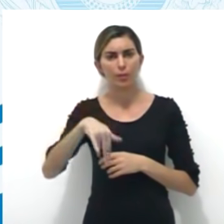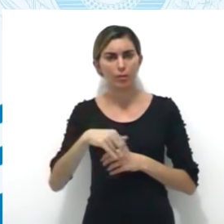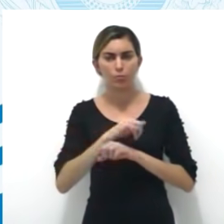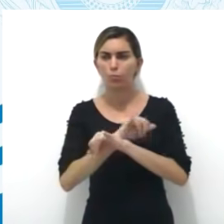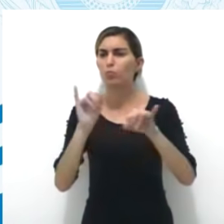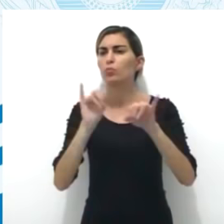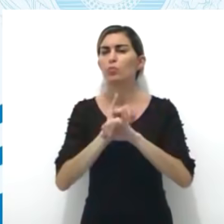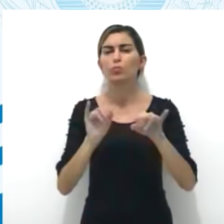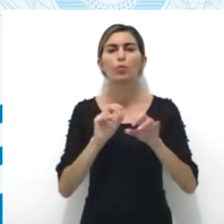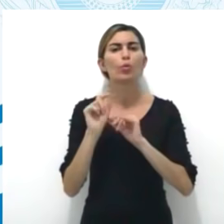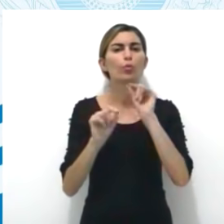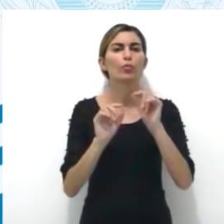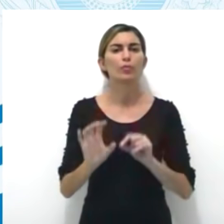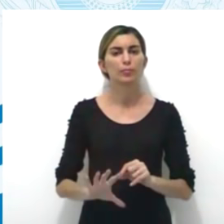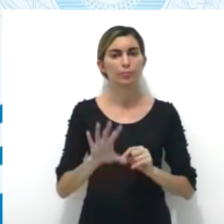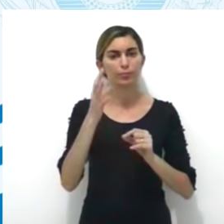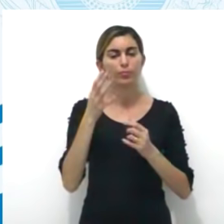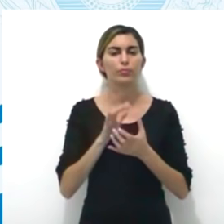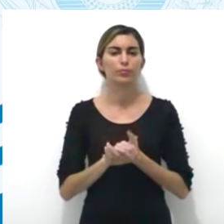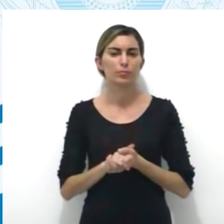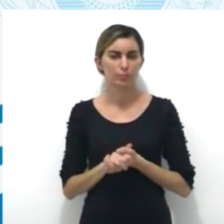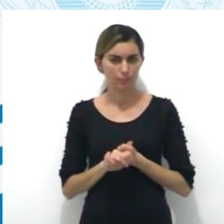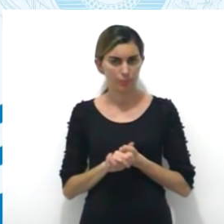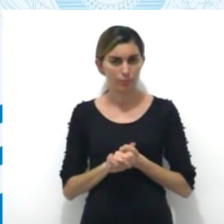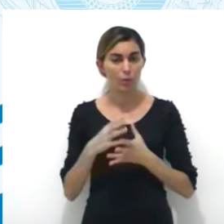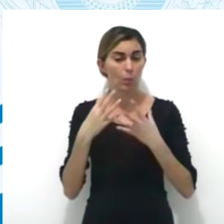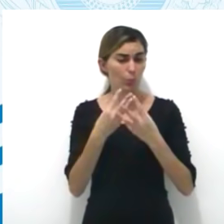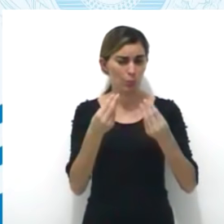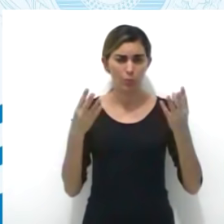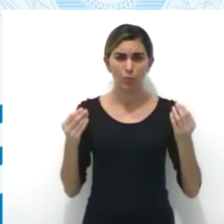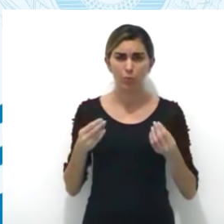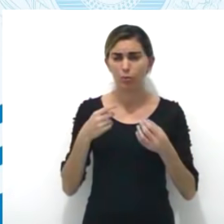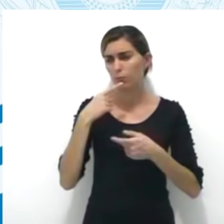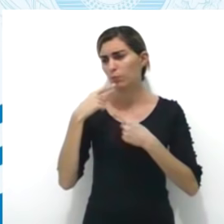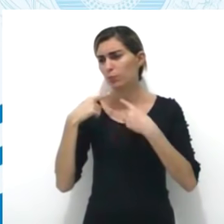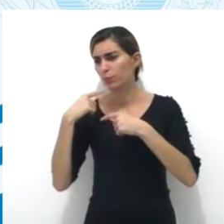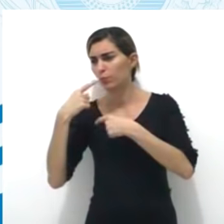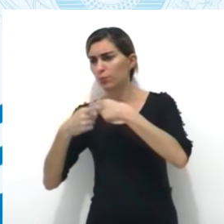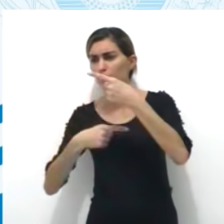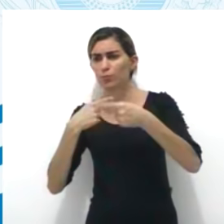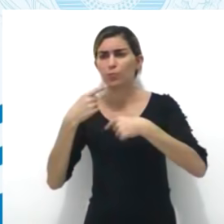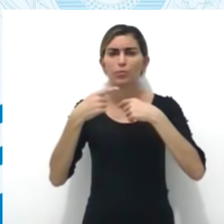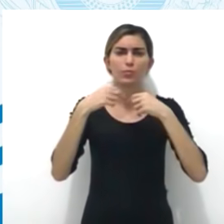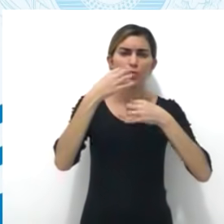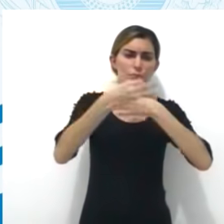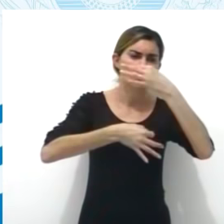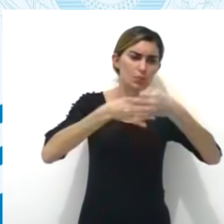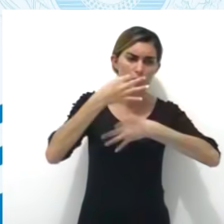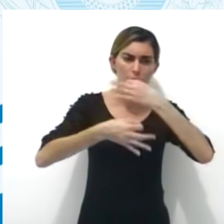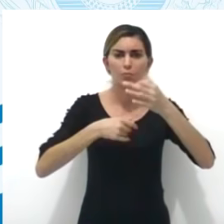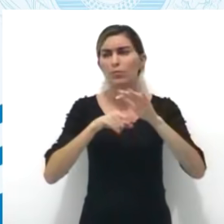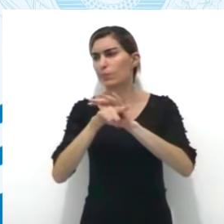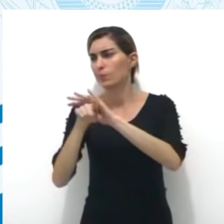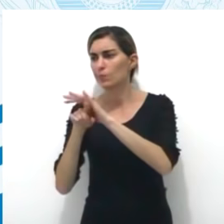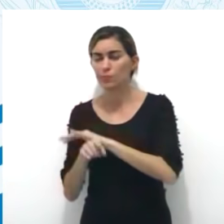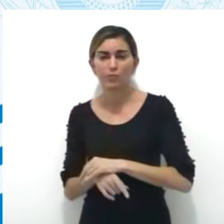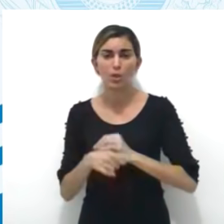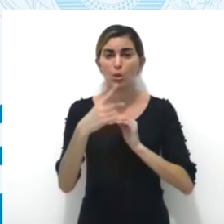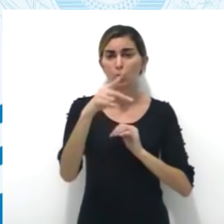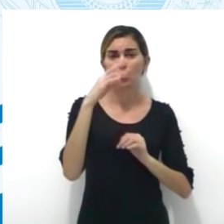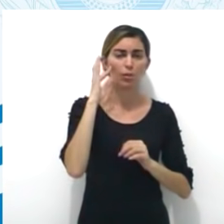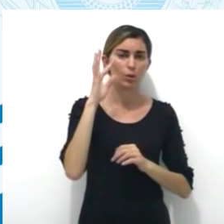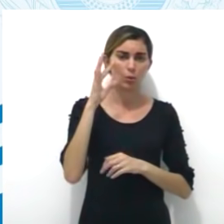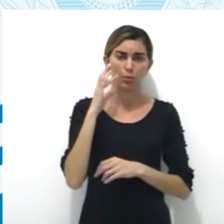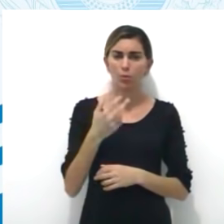foram divulgadas, o que foi que aconteceu? Muitos questionamentos. A sua